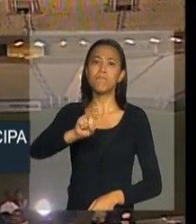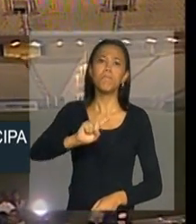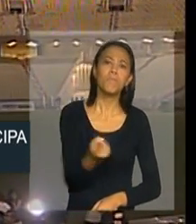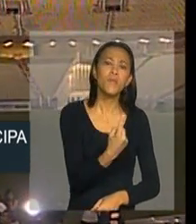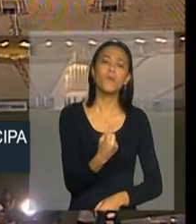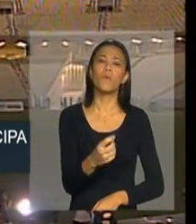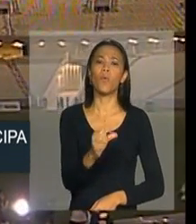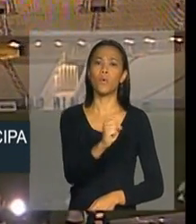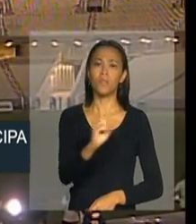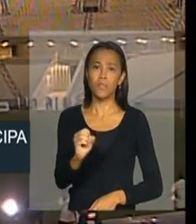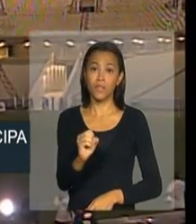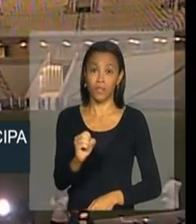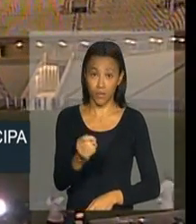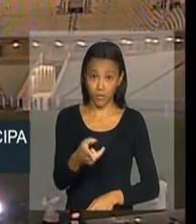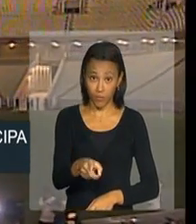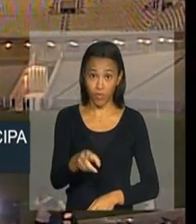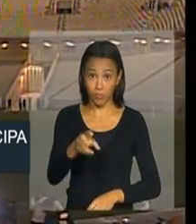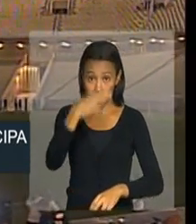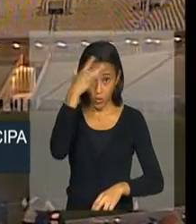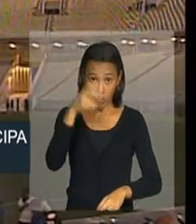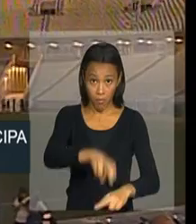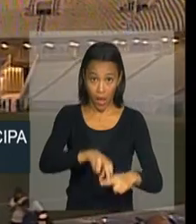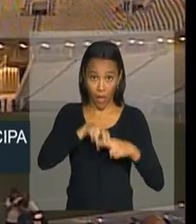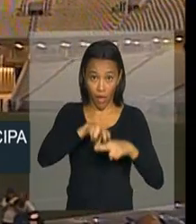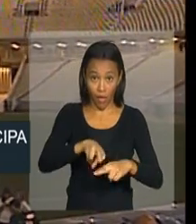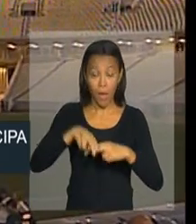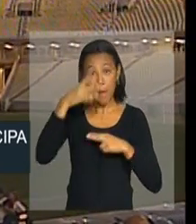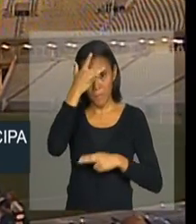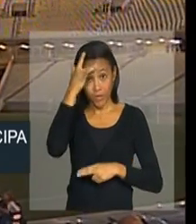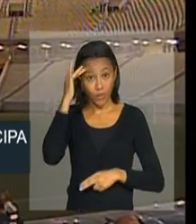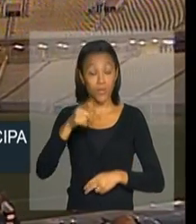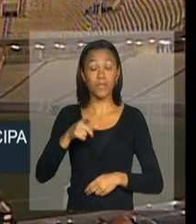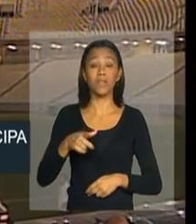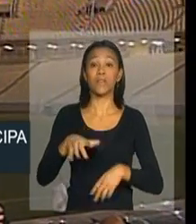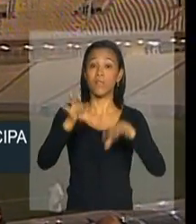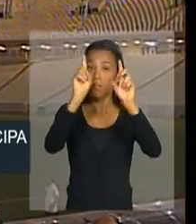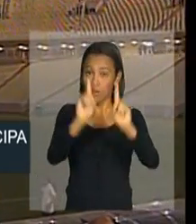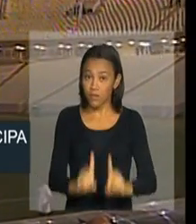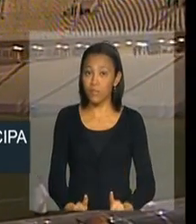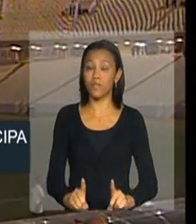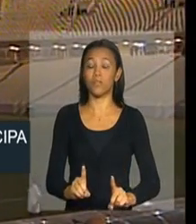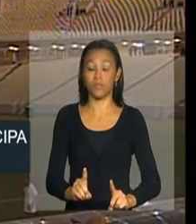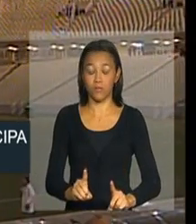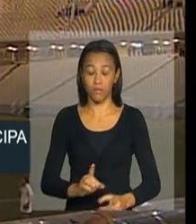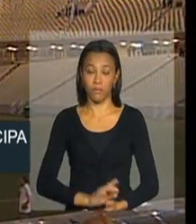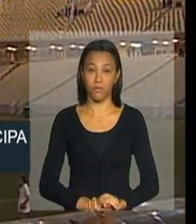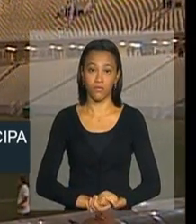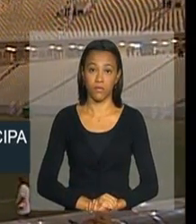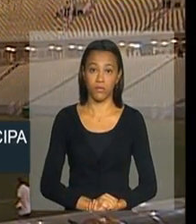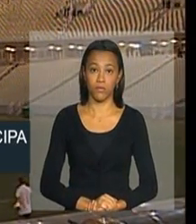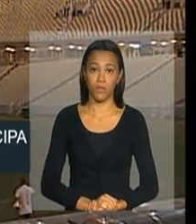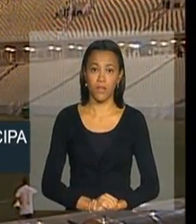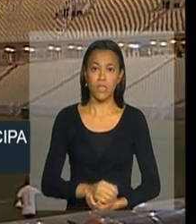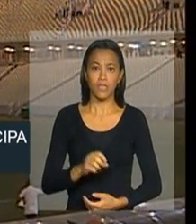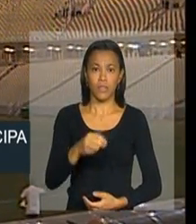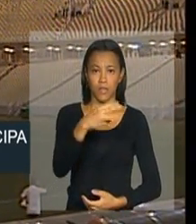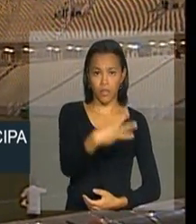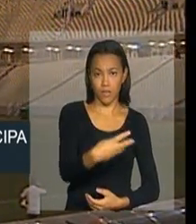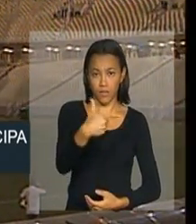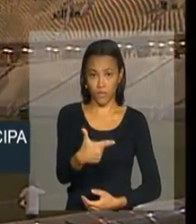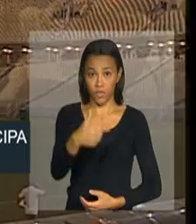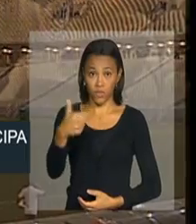1.819 assentos para portadores de necessidades especiais, sendo